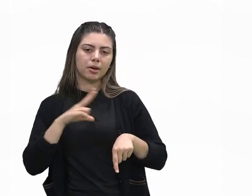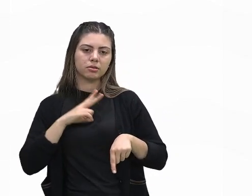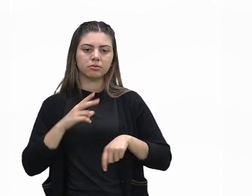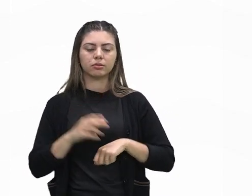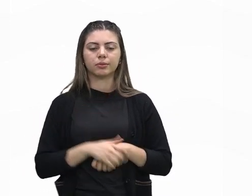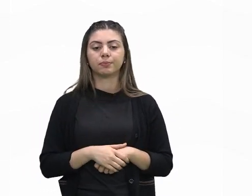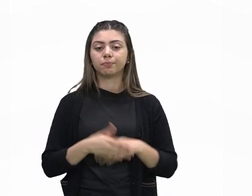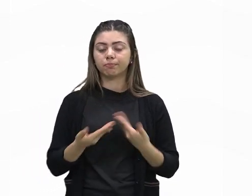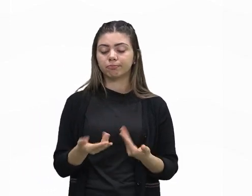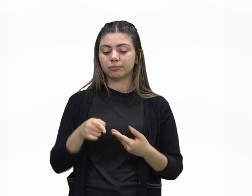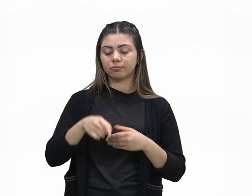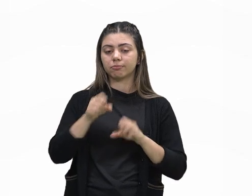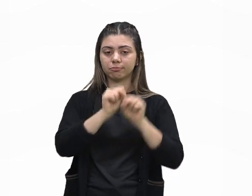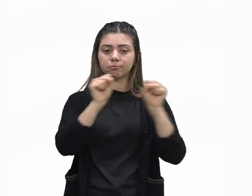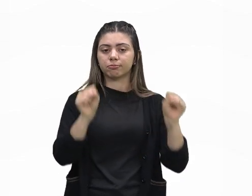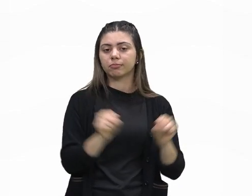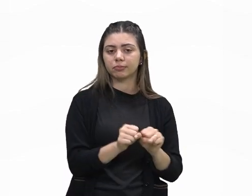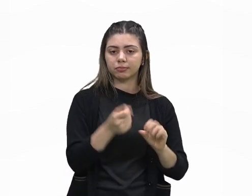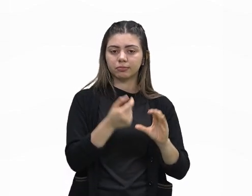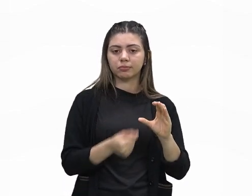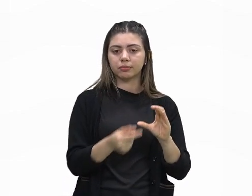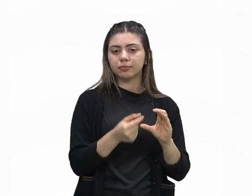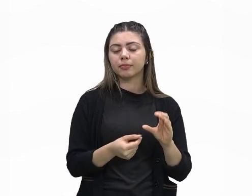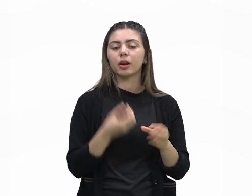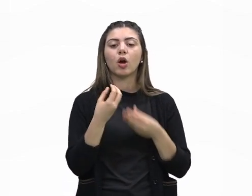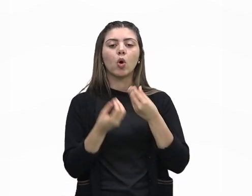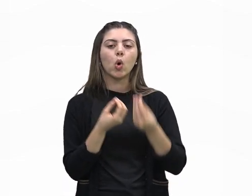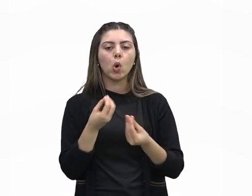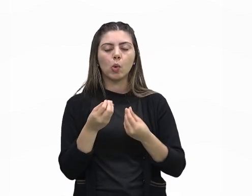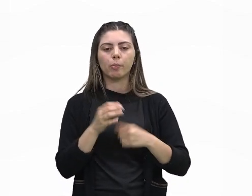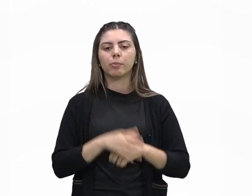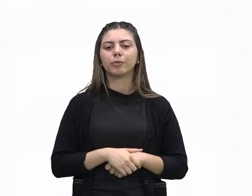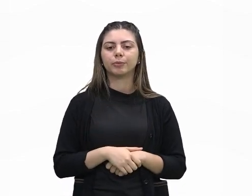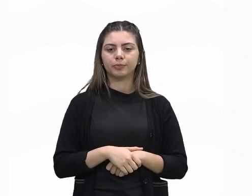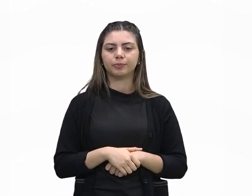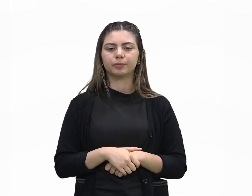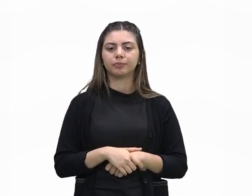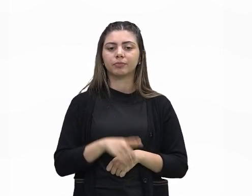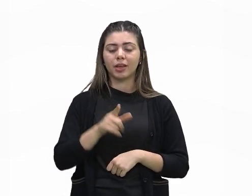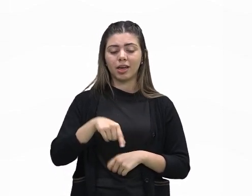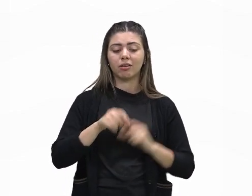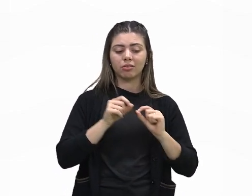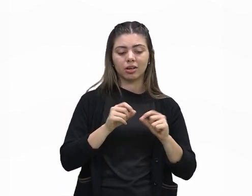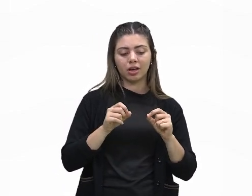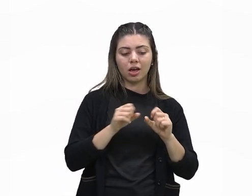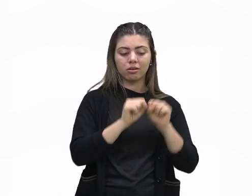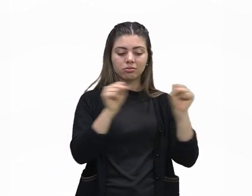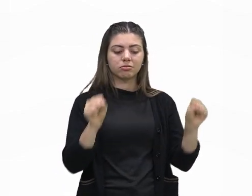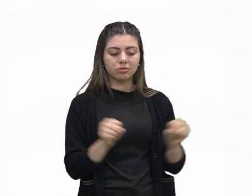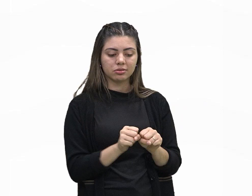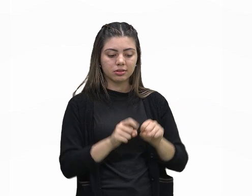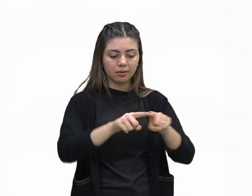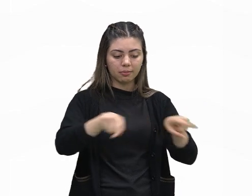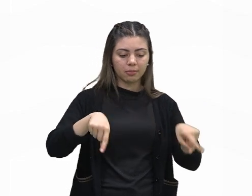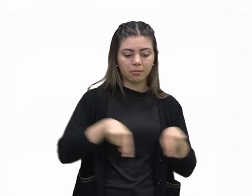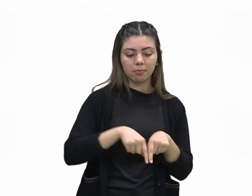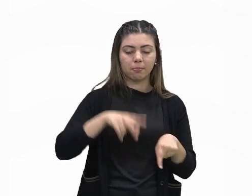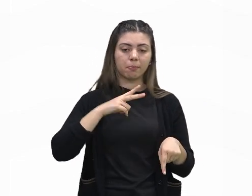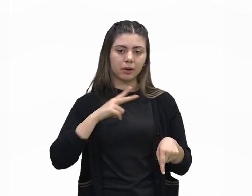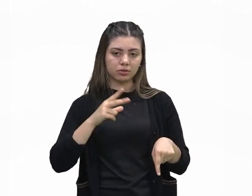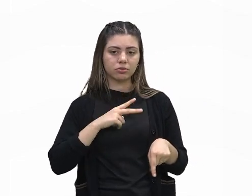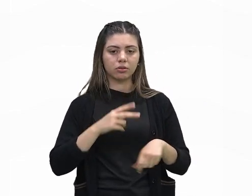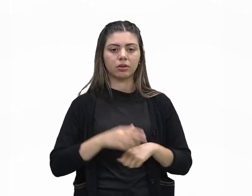Então, no sistema capitalista, o sistema da privatização das coisas, o sistema